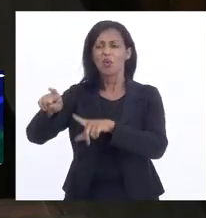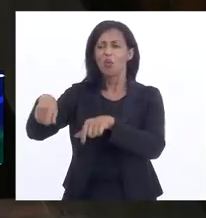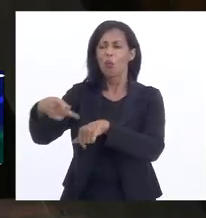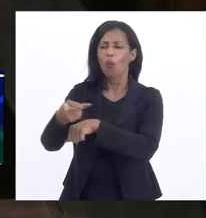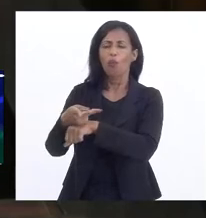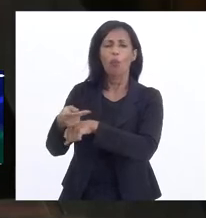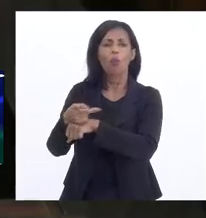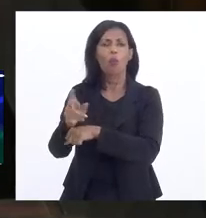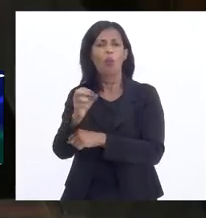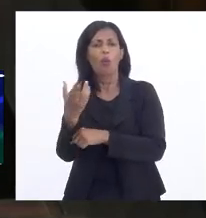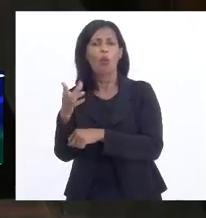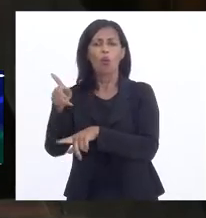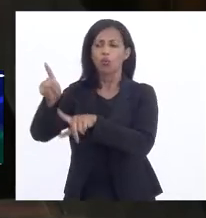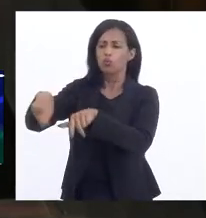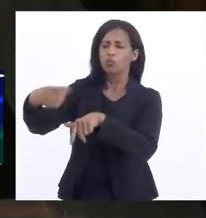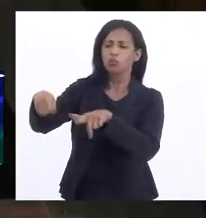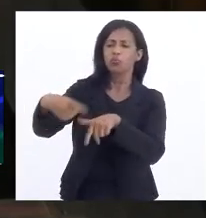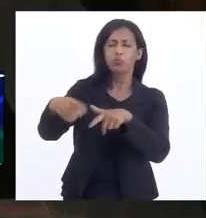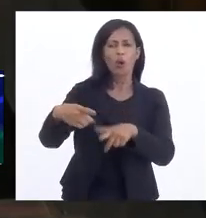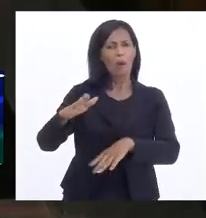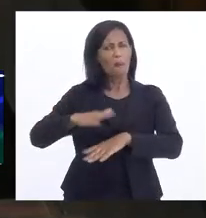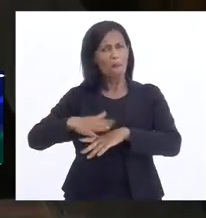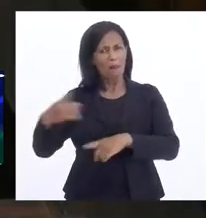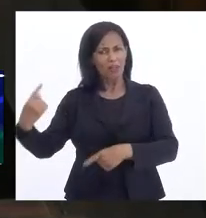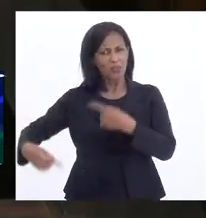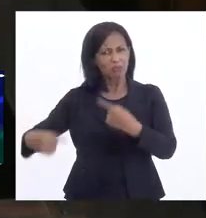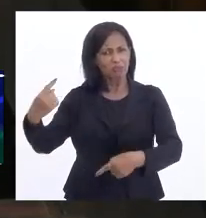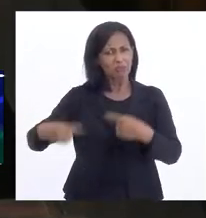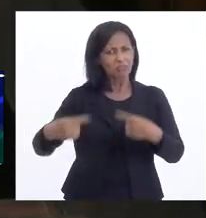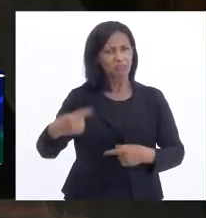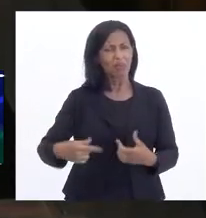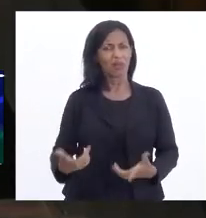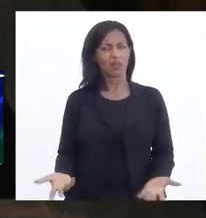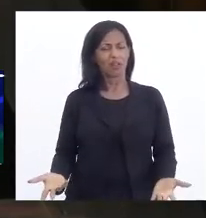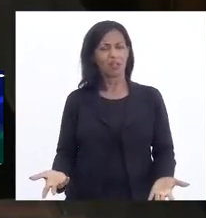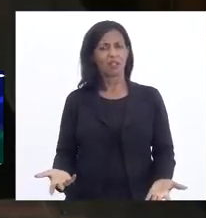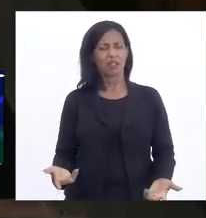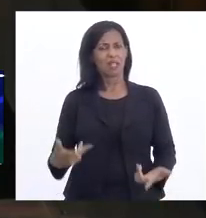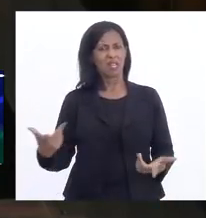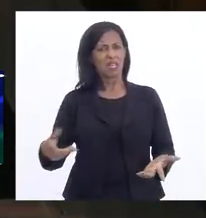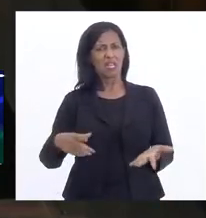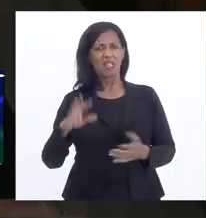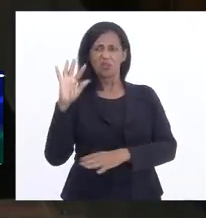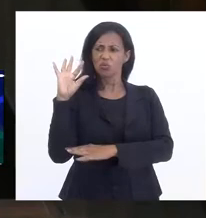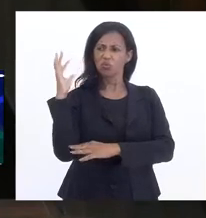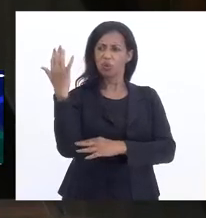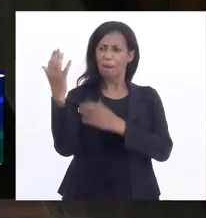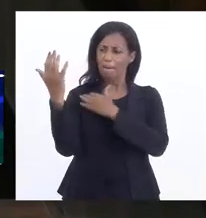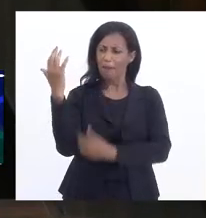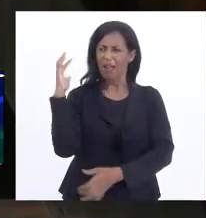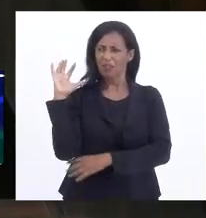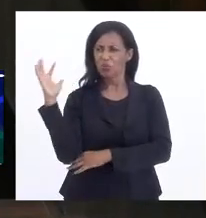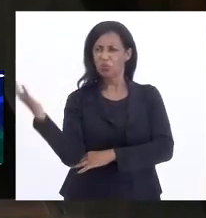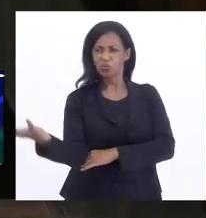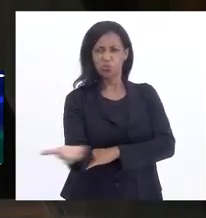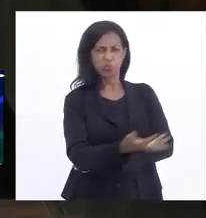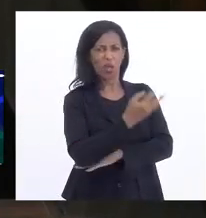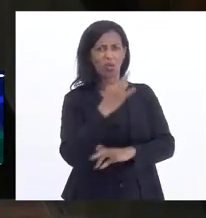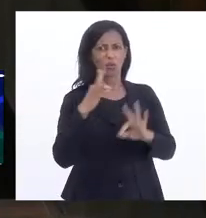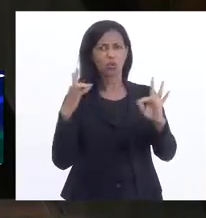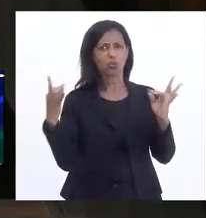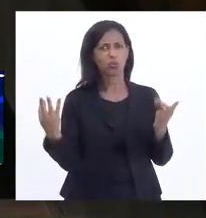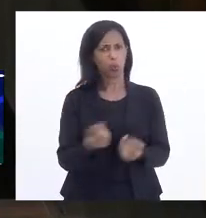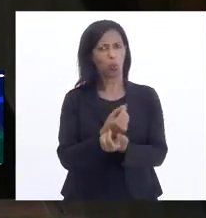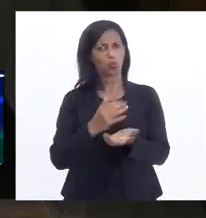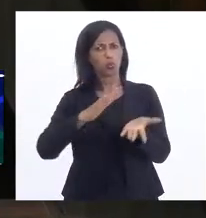segmentos que mais entram em conflito com os povos tradicionais, desmatando, devastando, tirando